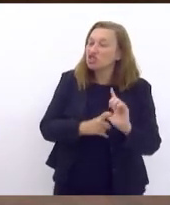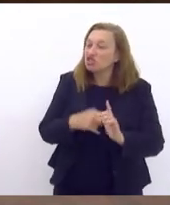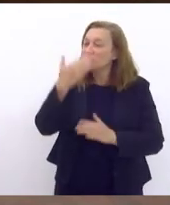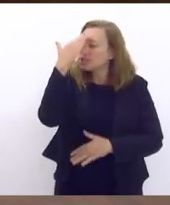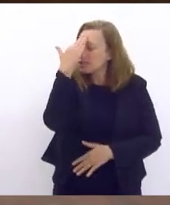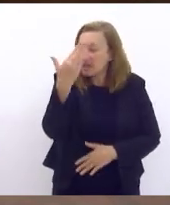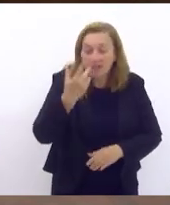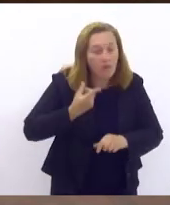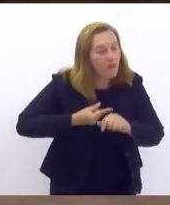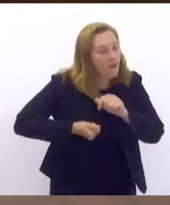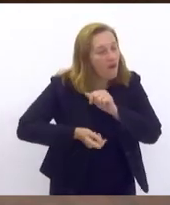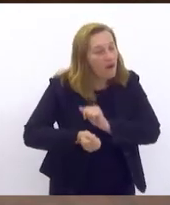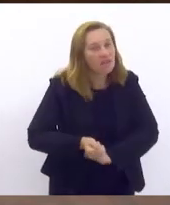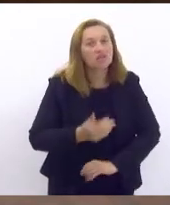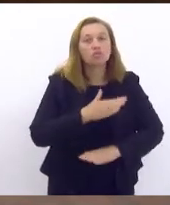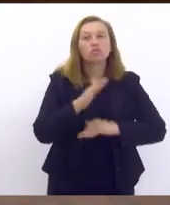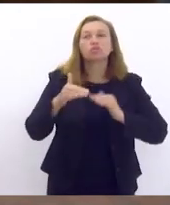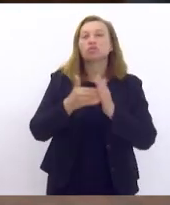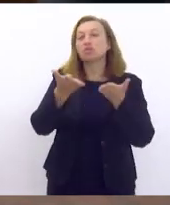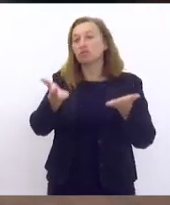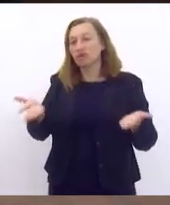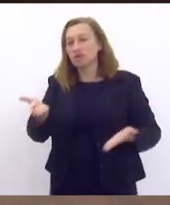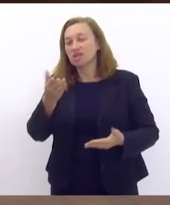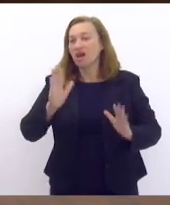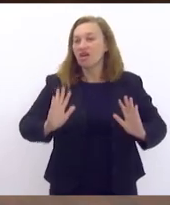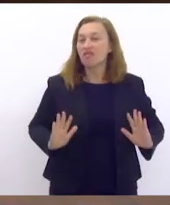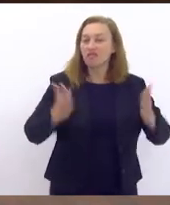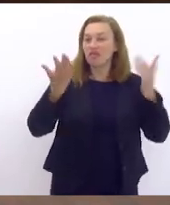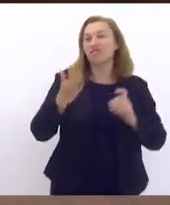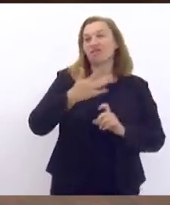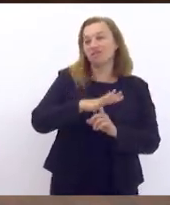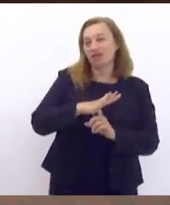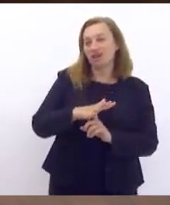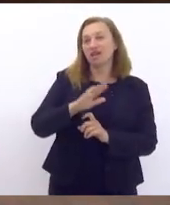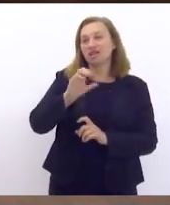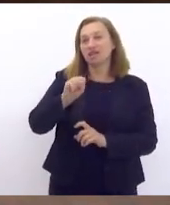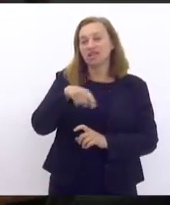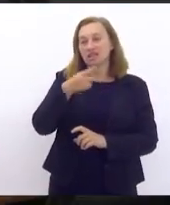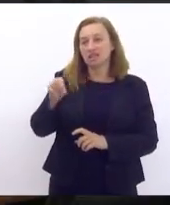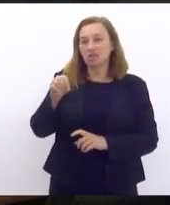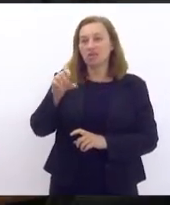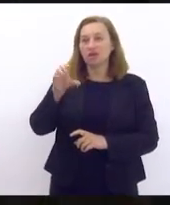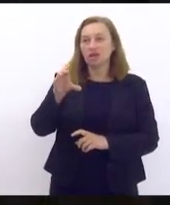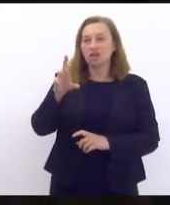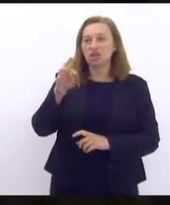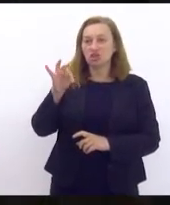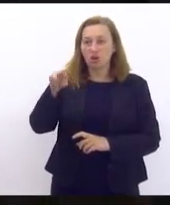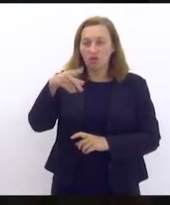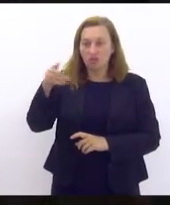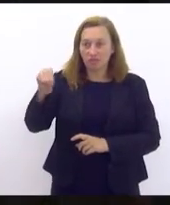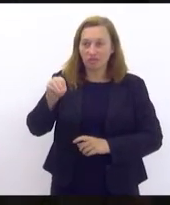gratidão eterna com todos vocês. E viva a Feira de São Cristóvão.